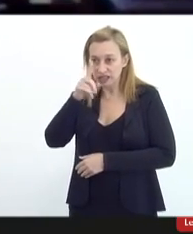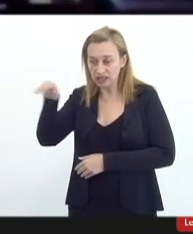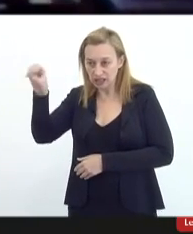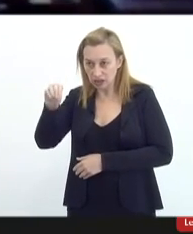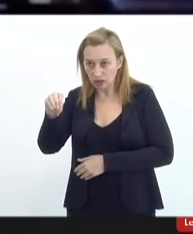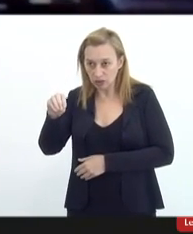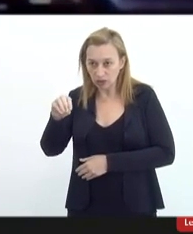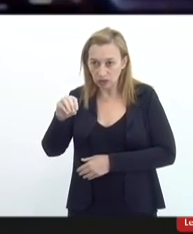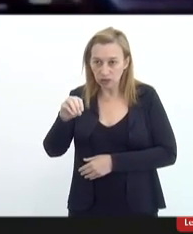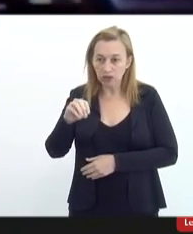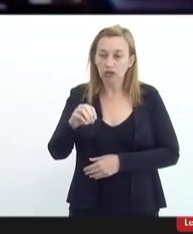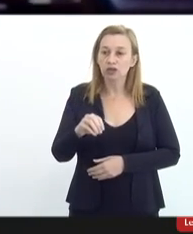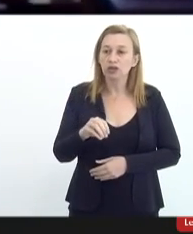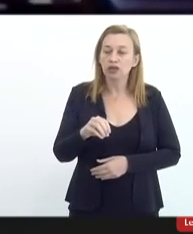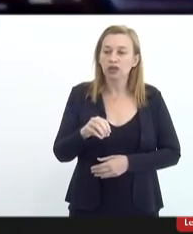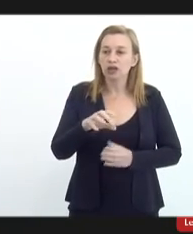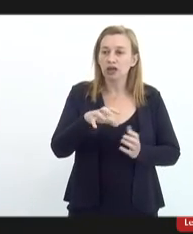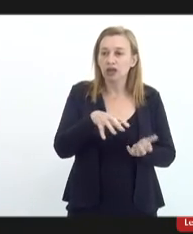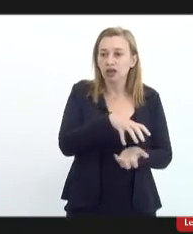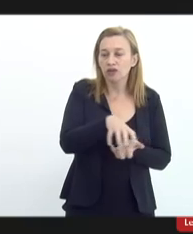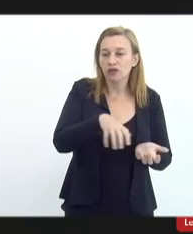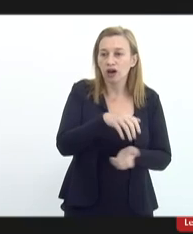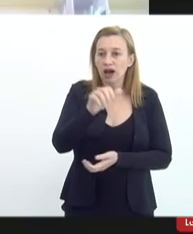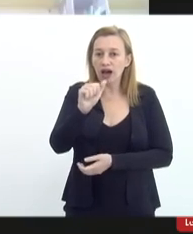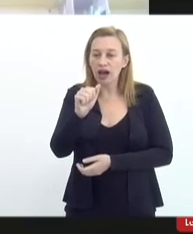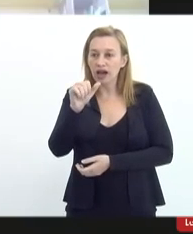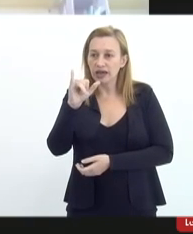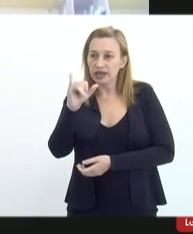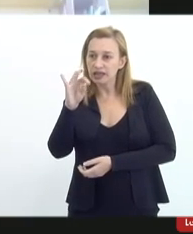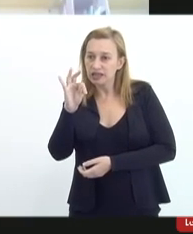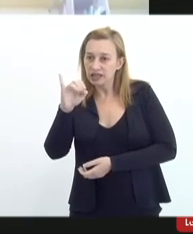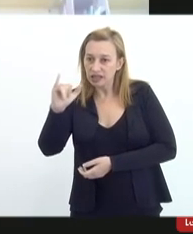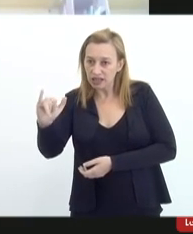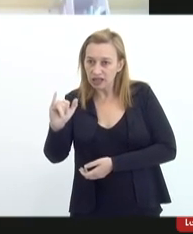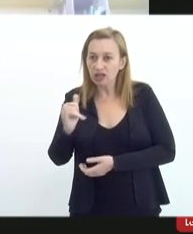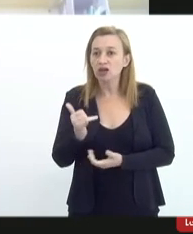partir da revolta do Haiti, do grupo